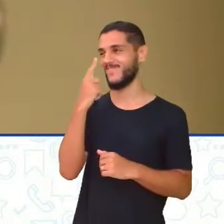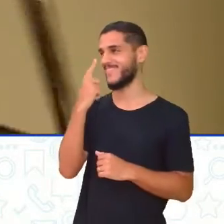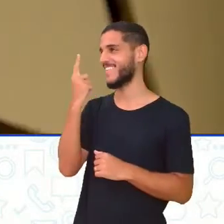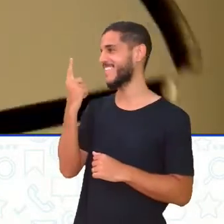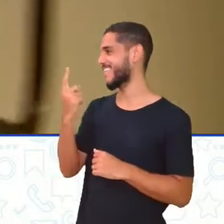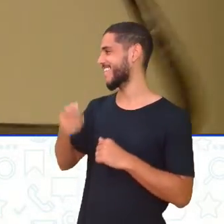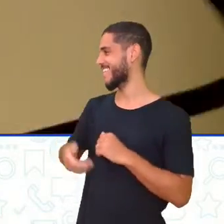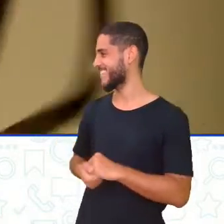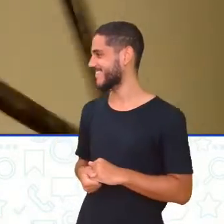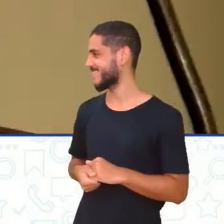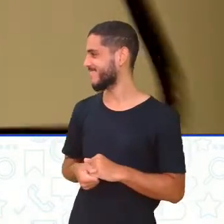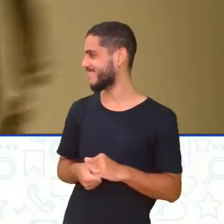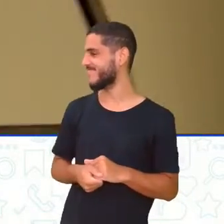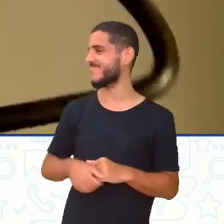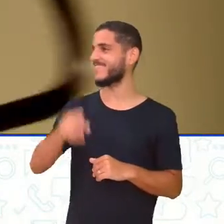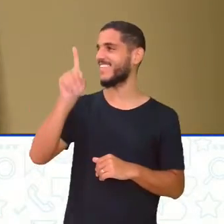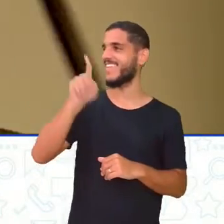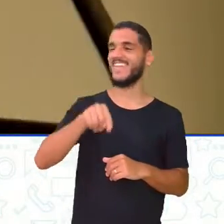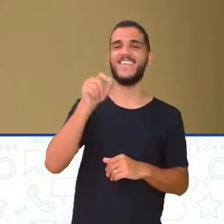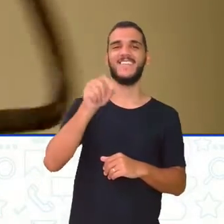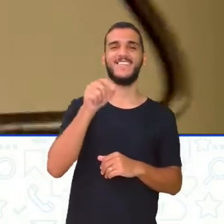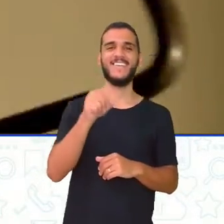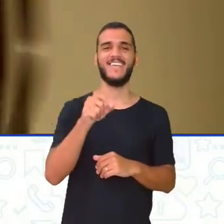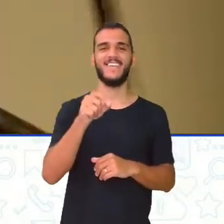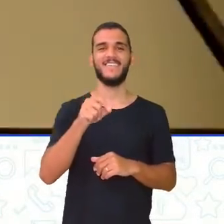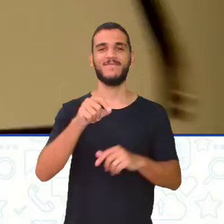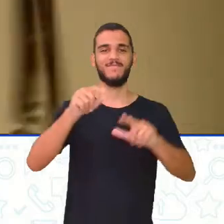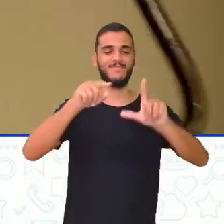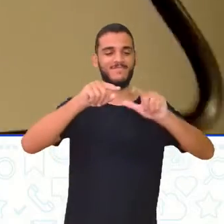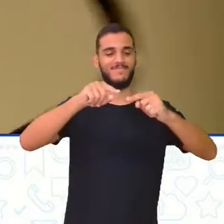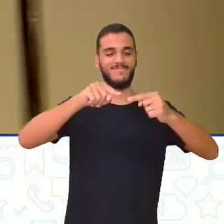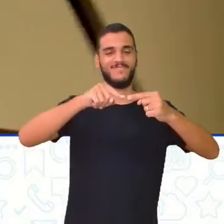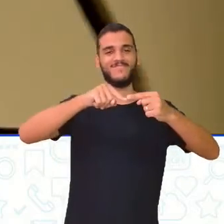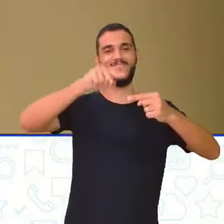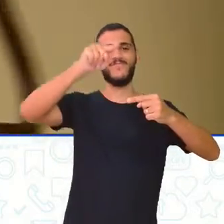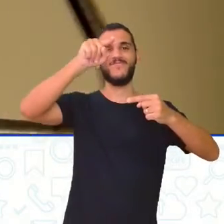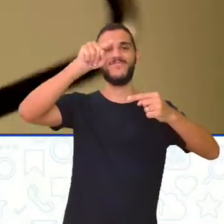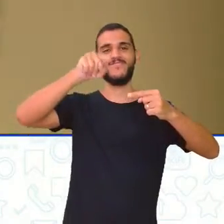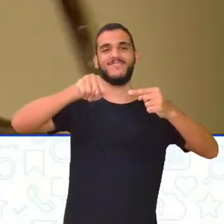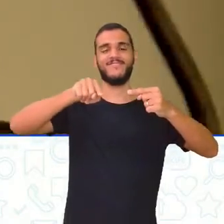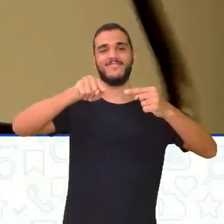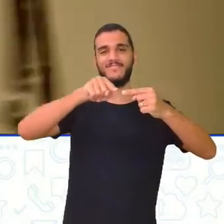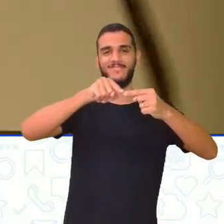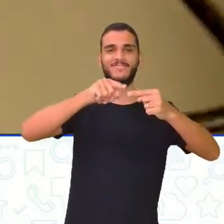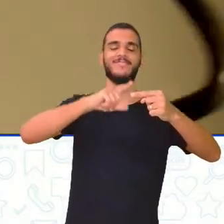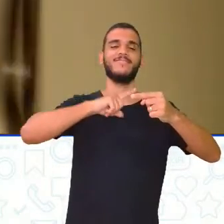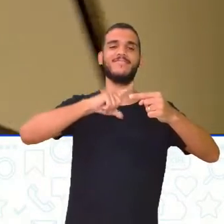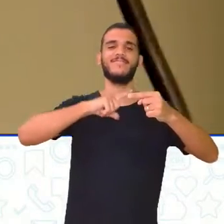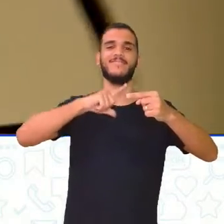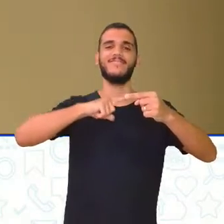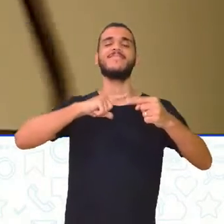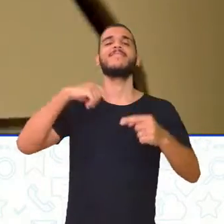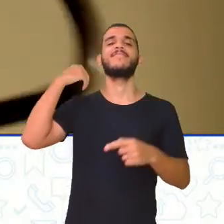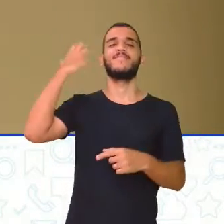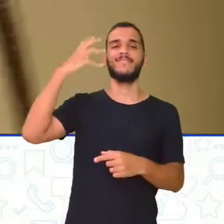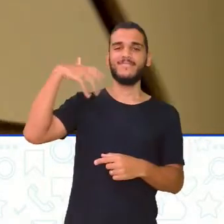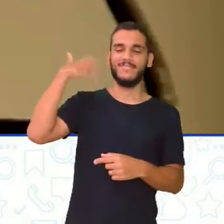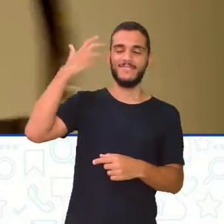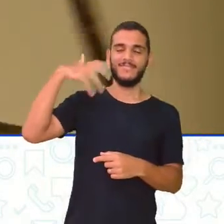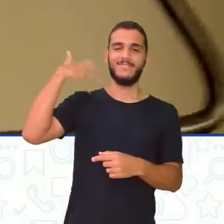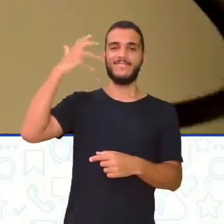Imagina, hein? Isso é o triângulo, pessoal. O triângulo pode servir para música, pode servir